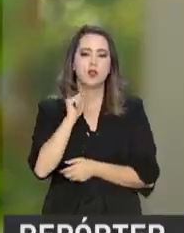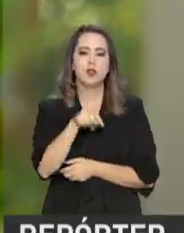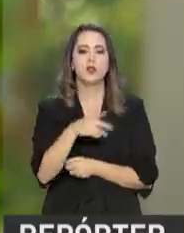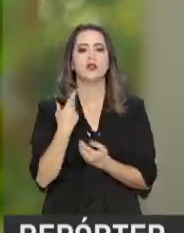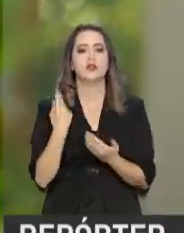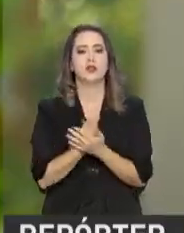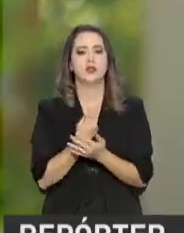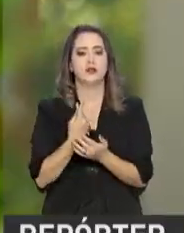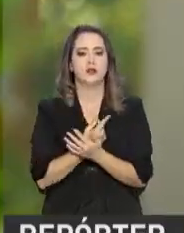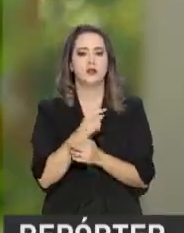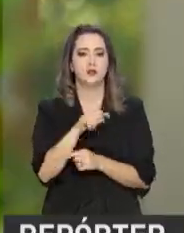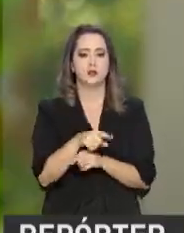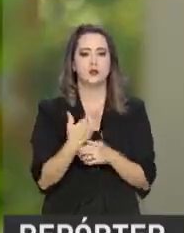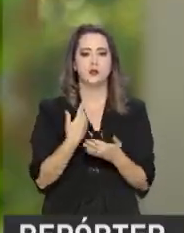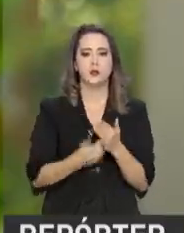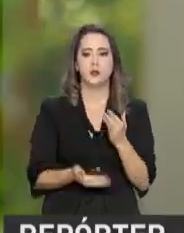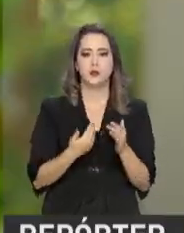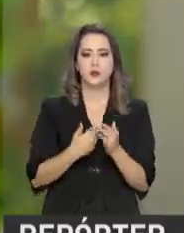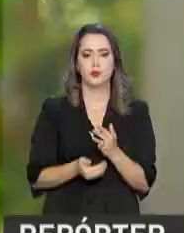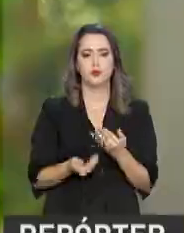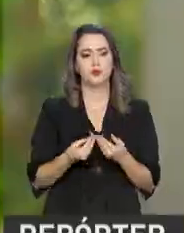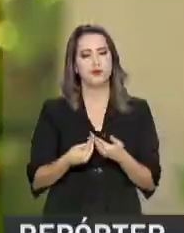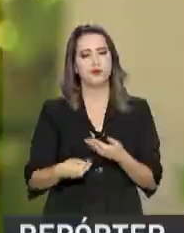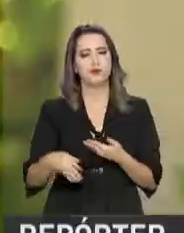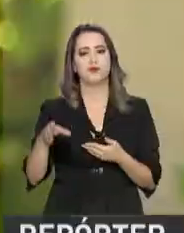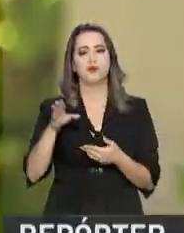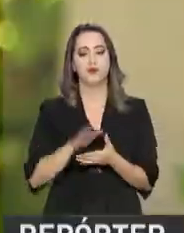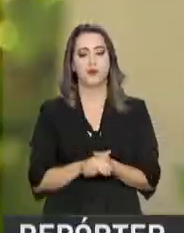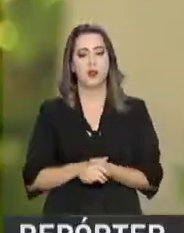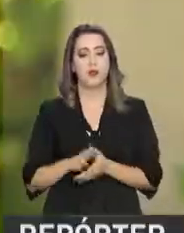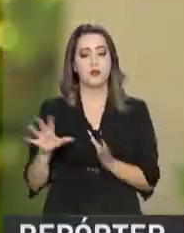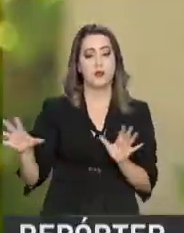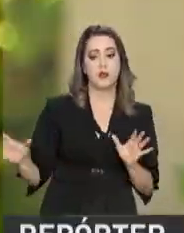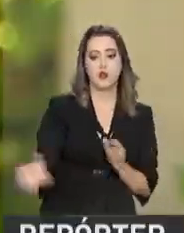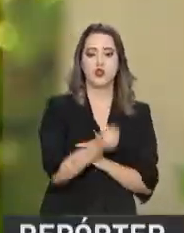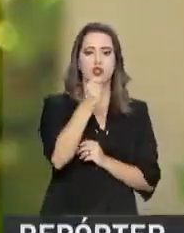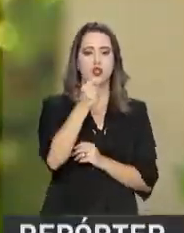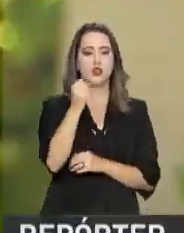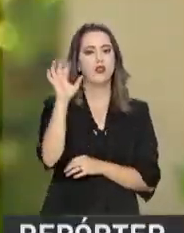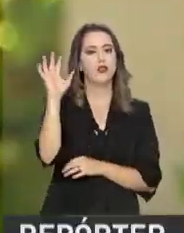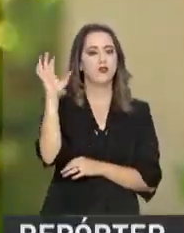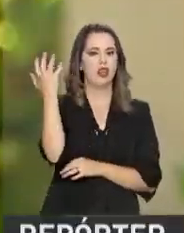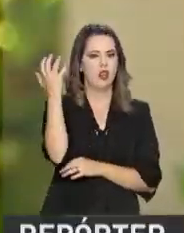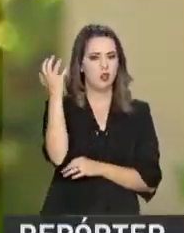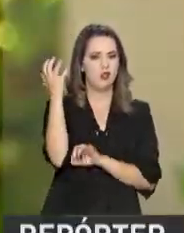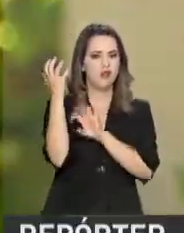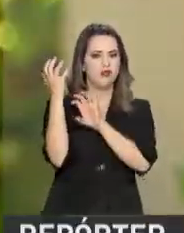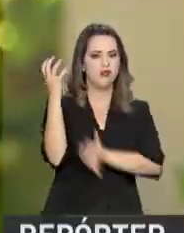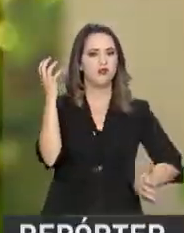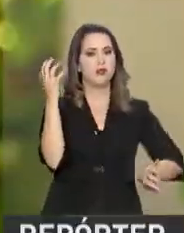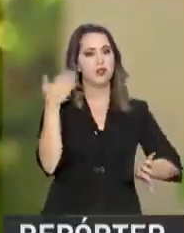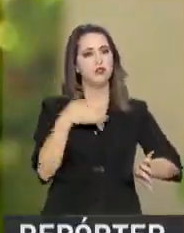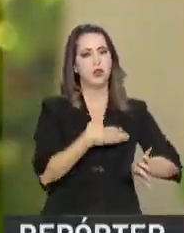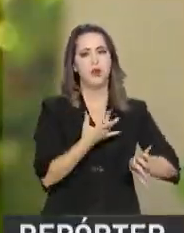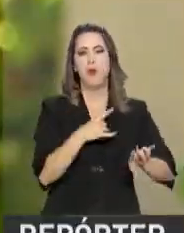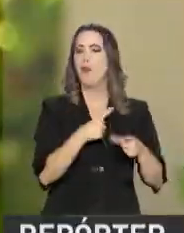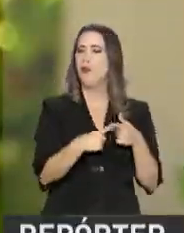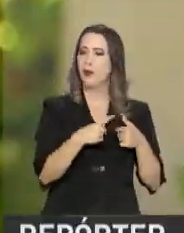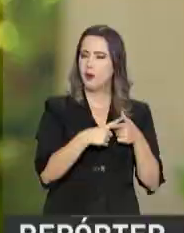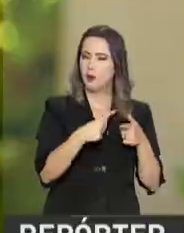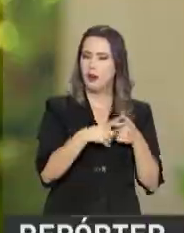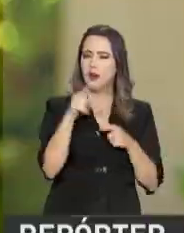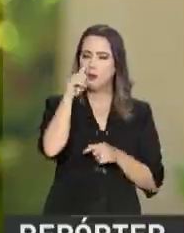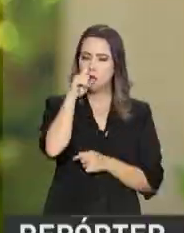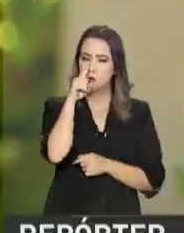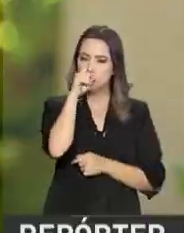errada então são perdidos descartados retiro animado a natureza está botando em risco a espécie ela